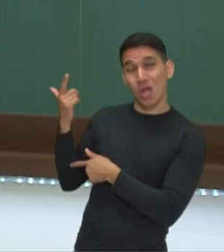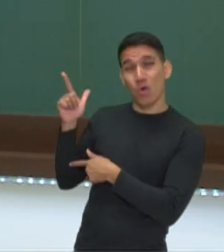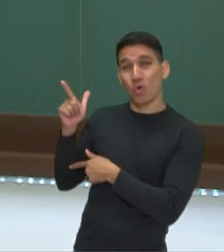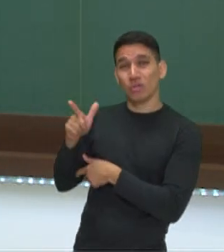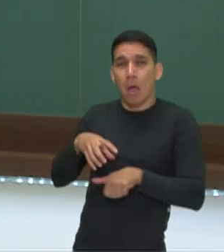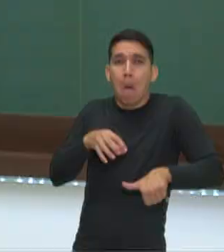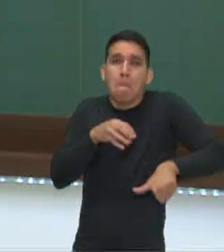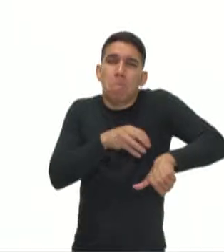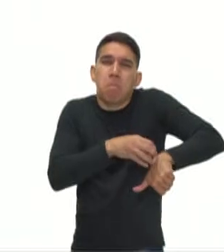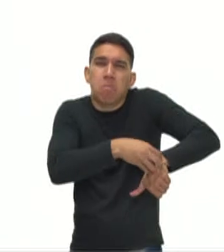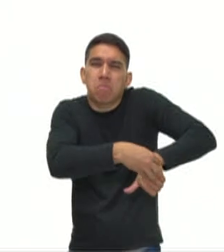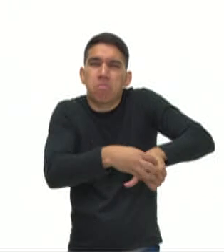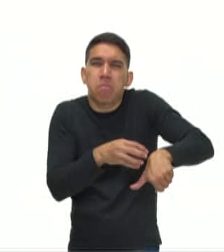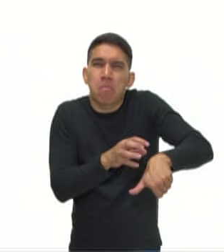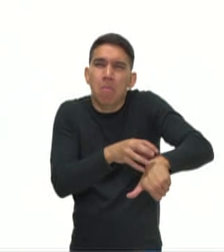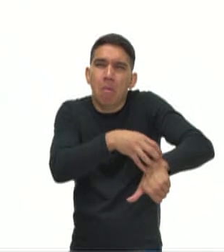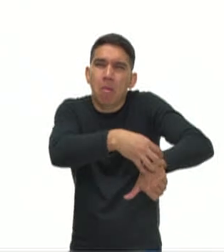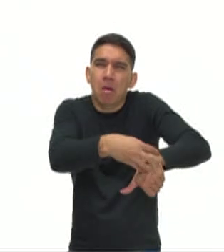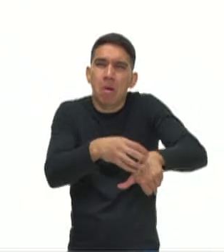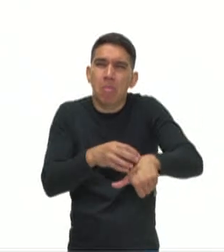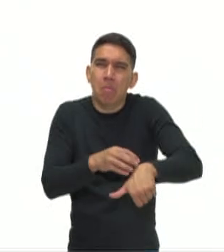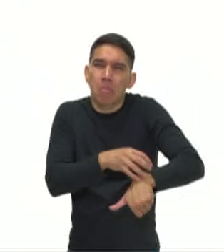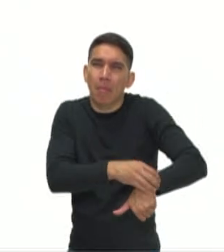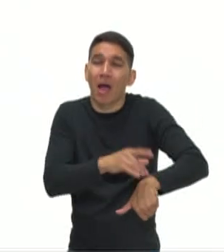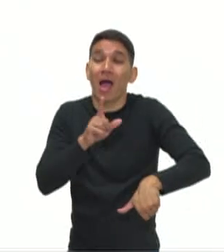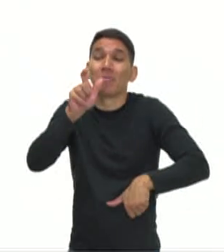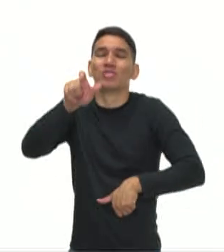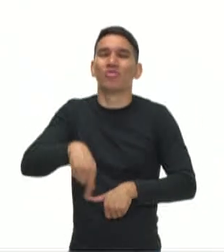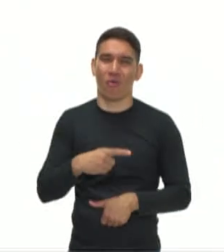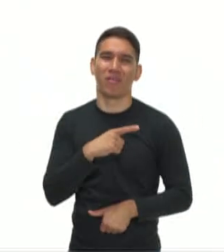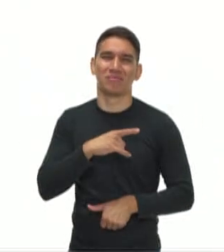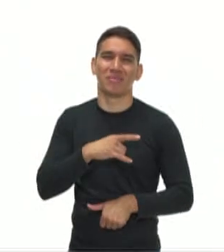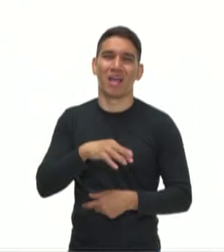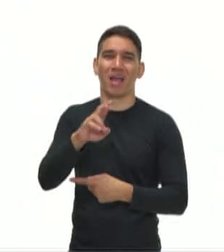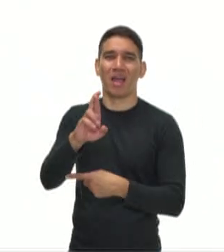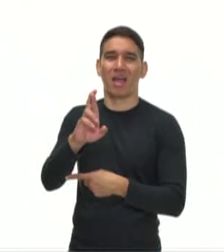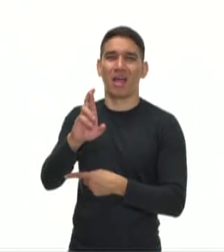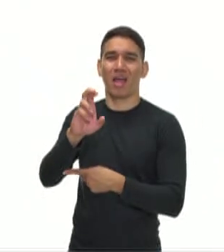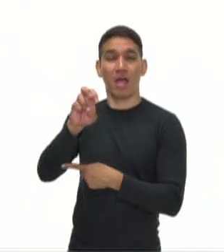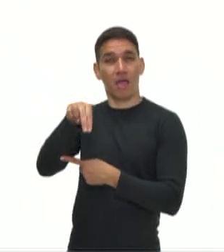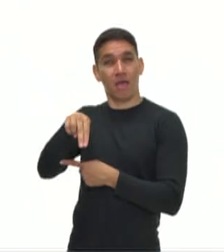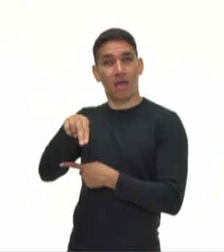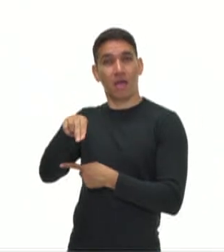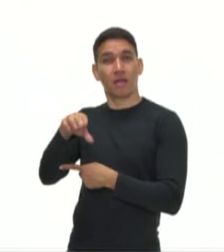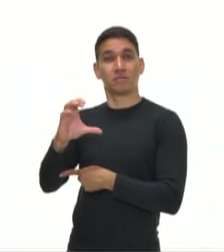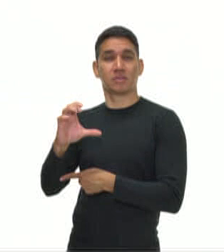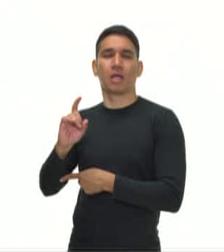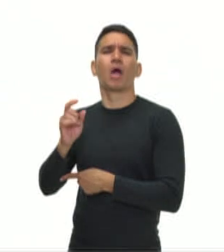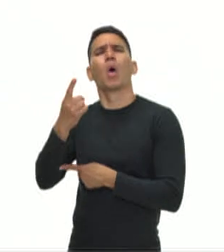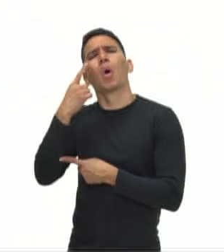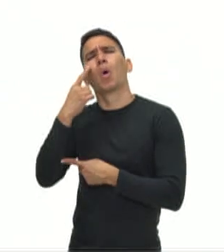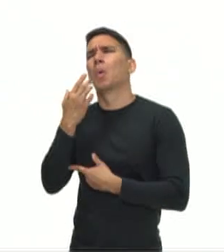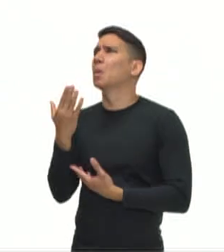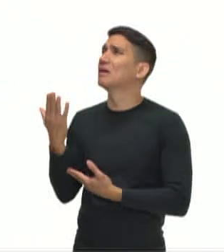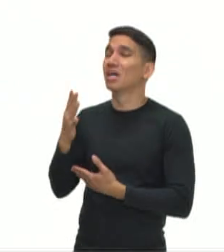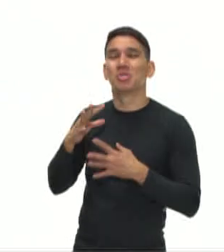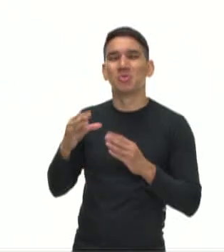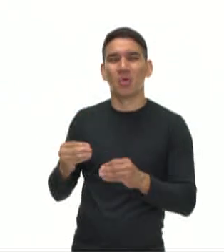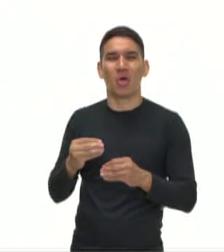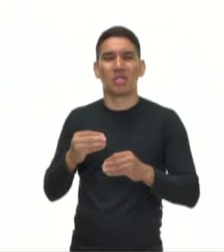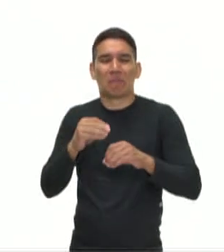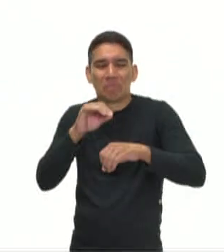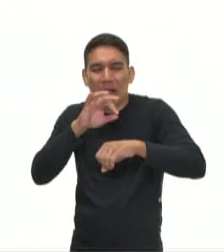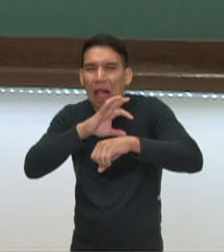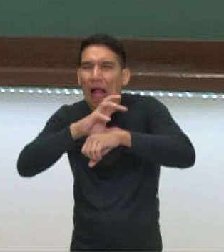que é de uma pessoa que tem uma doença renal crônica. Então, todo o aspecto, a textura dele, a